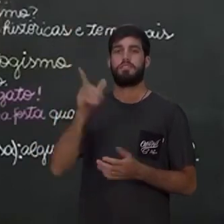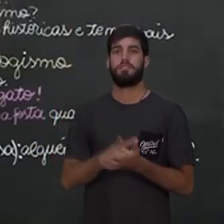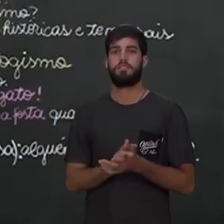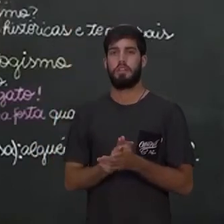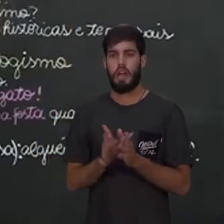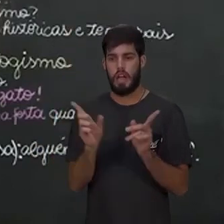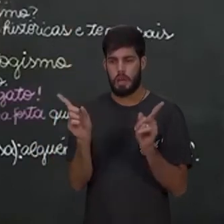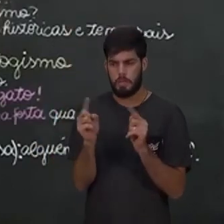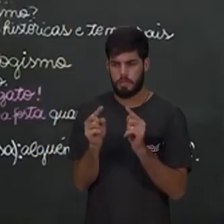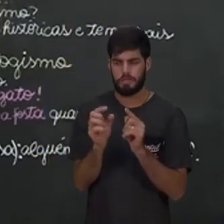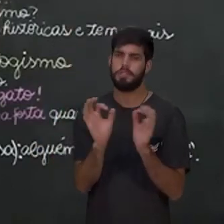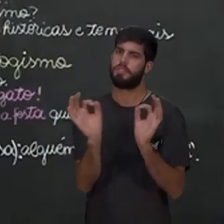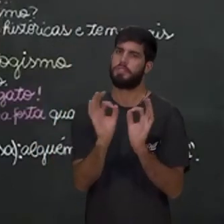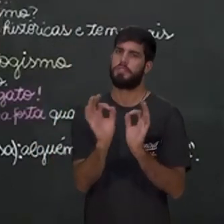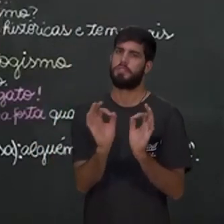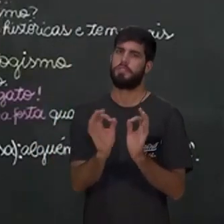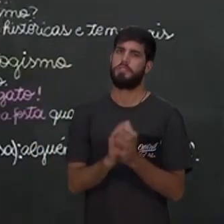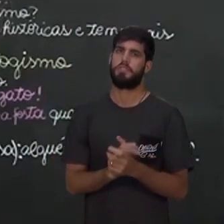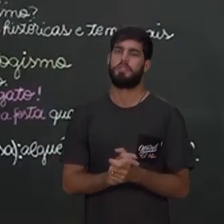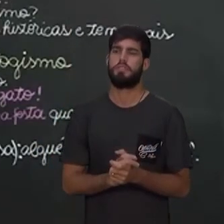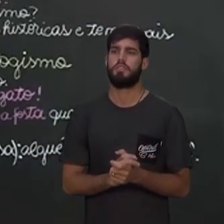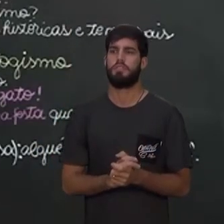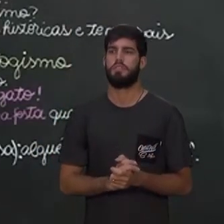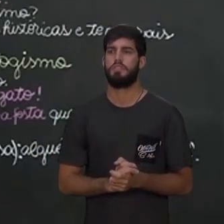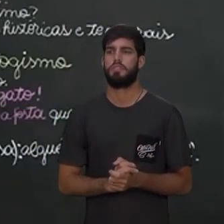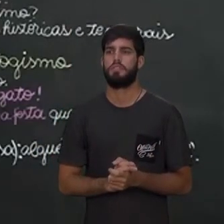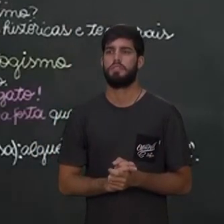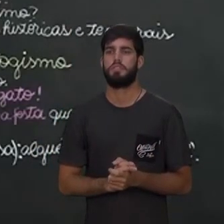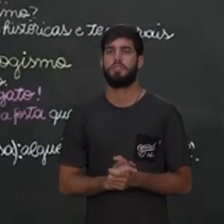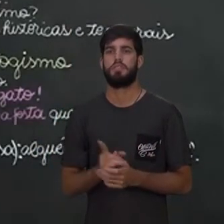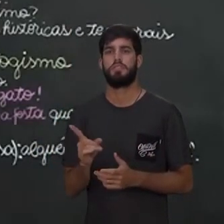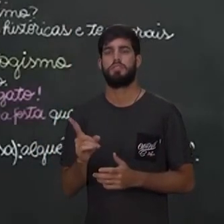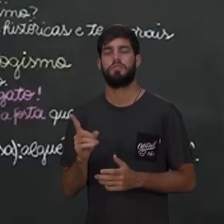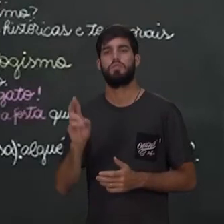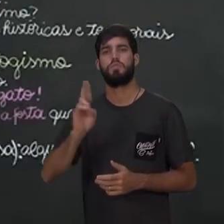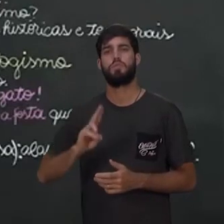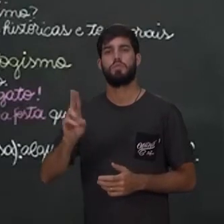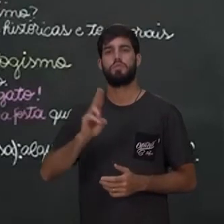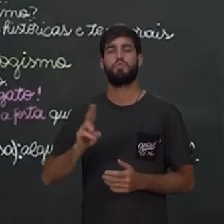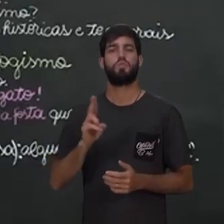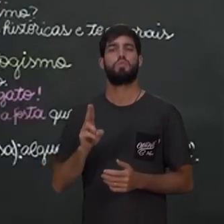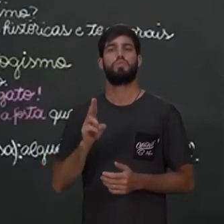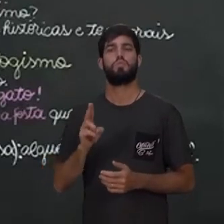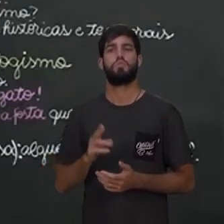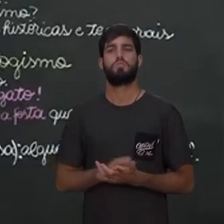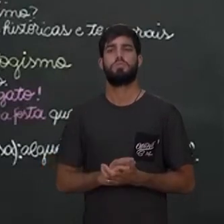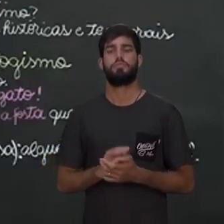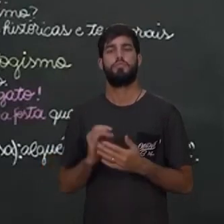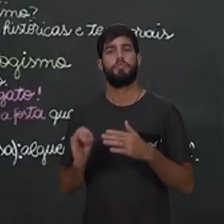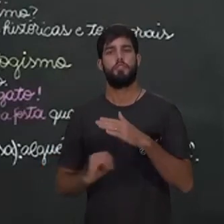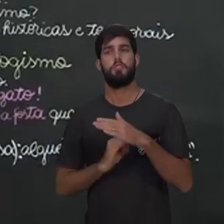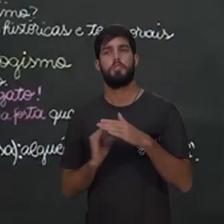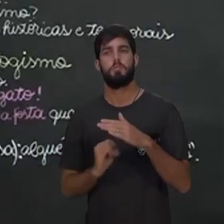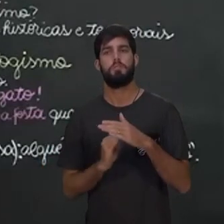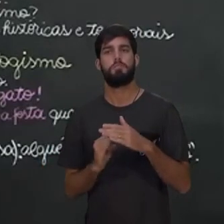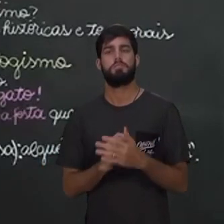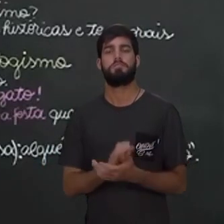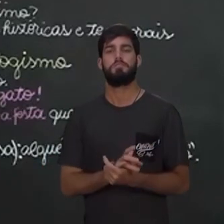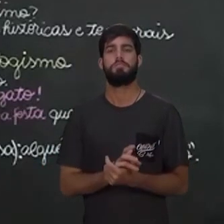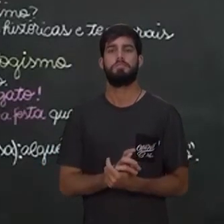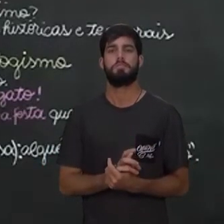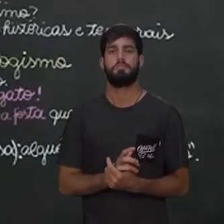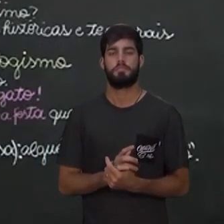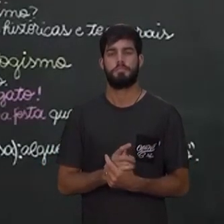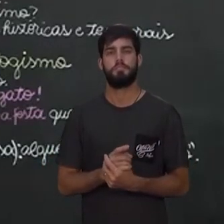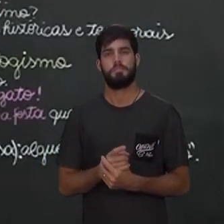necessariamente igual como a gente cria uma abreviação ou uma abreviatura. Esse aqui foi um uso coloquial e ele também não deixa de ser um tipo